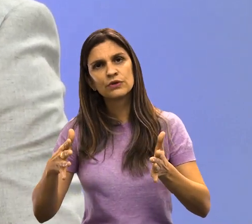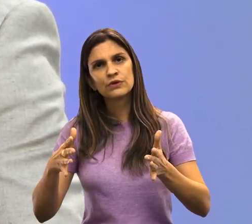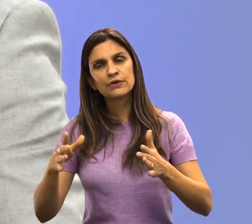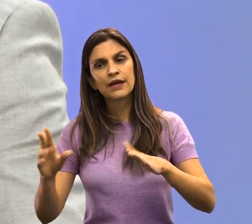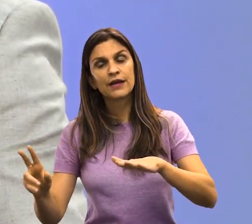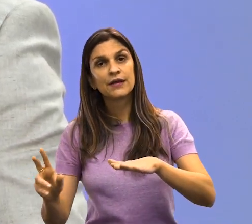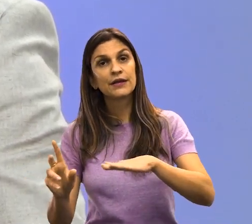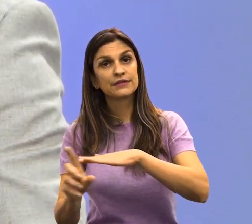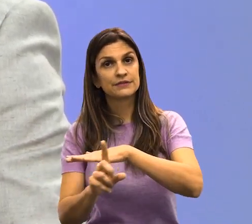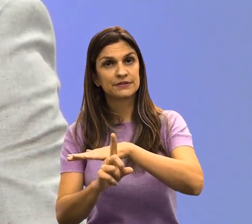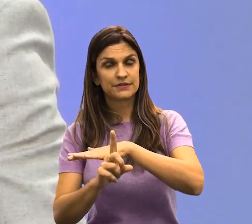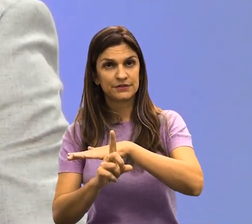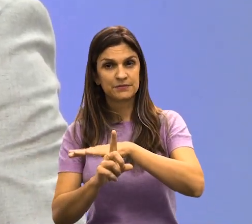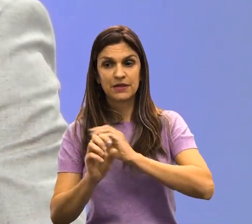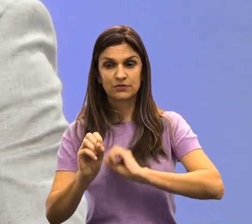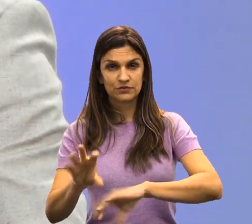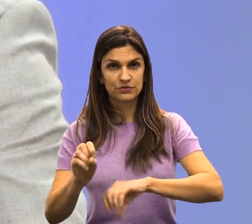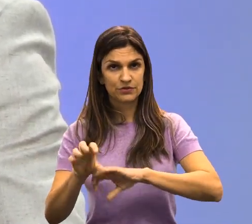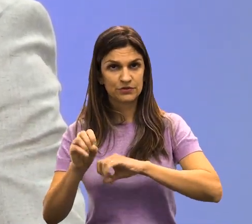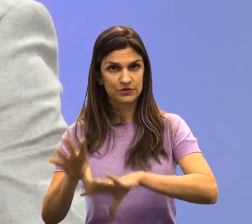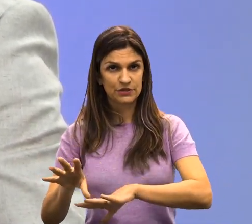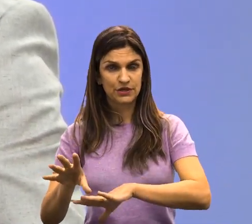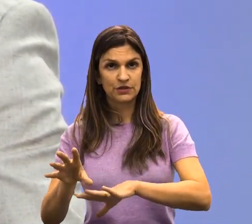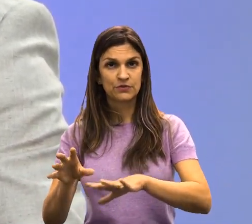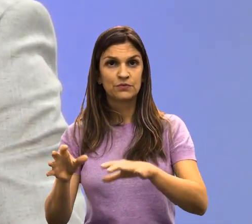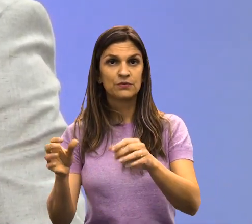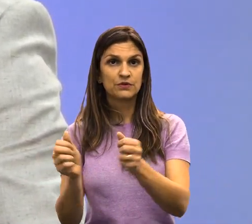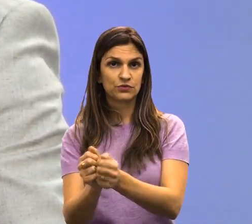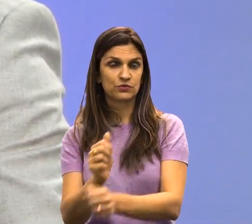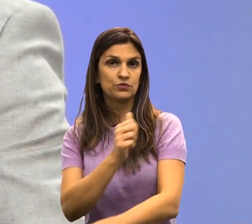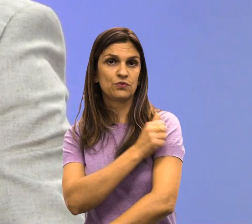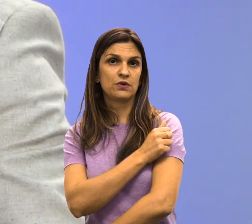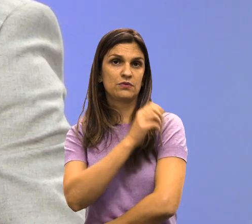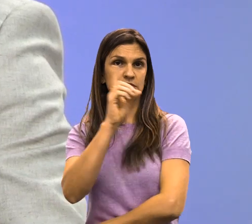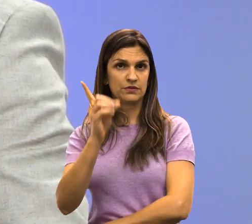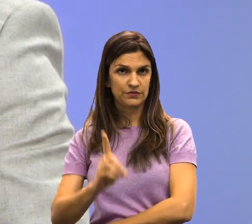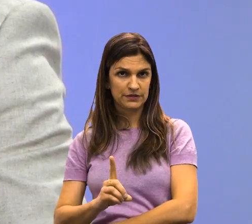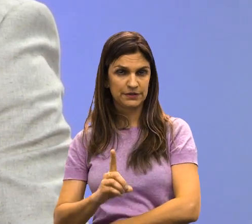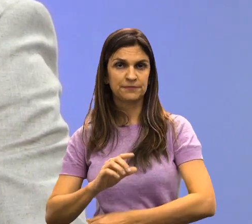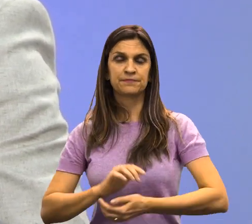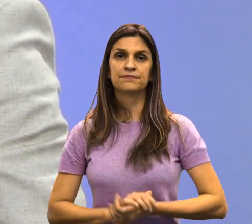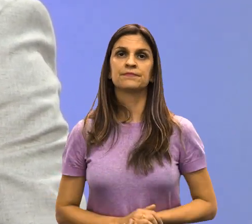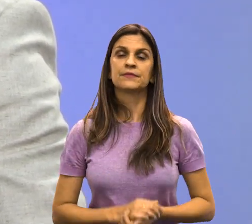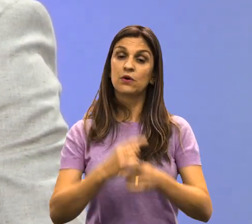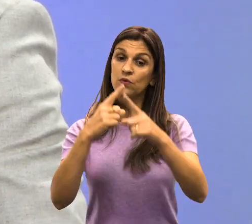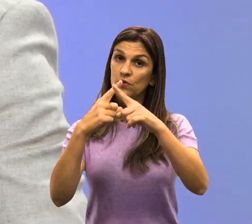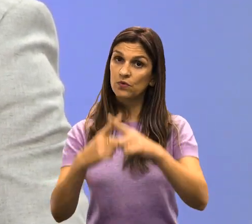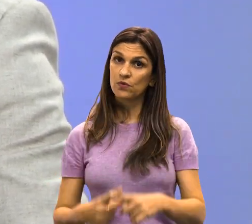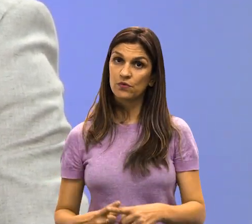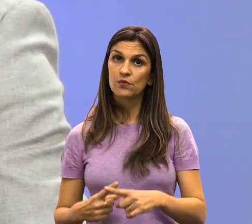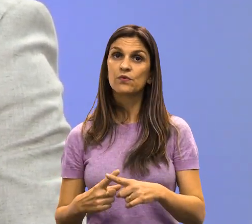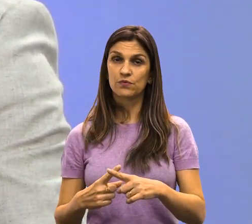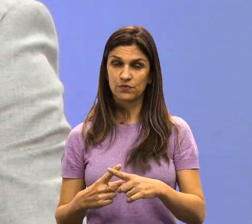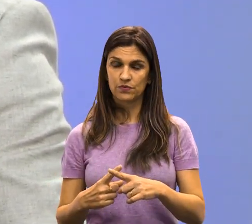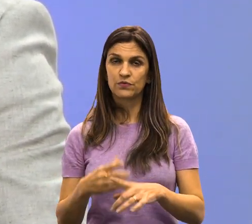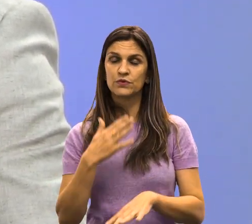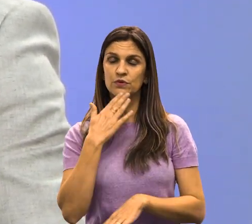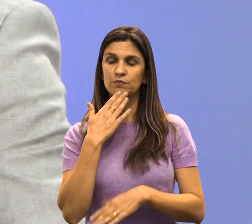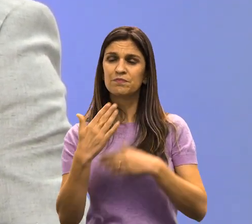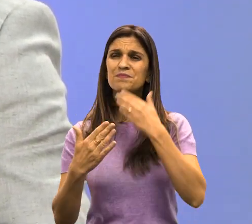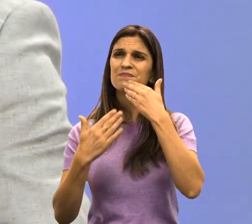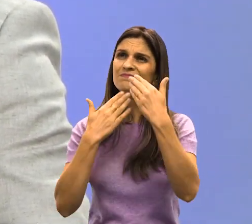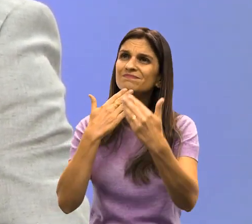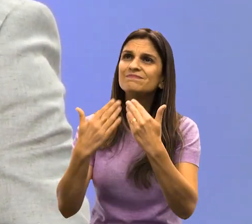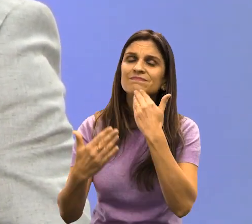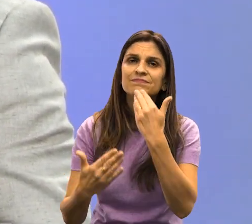da família. Mas a gente pensa primeiro na criança. Então essa criança tem que ter esse vínculo. Está aí o porquê do concurso que a gente tem